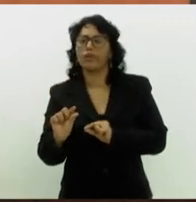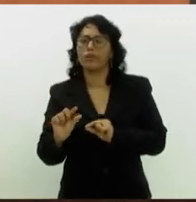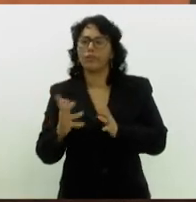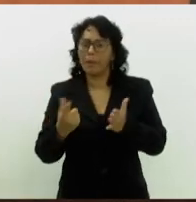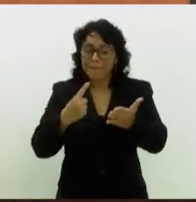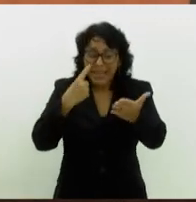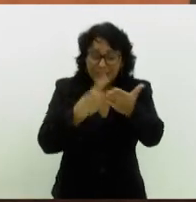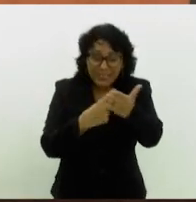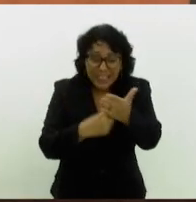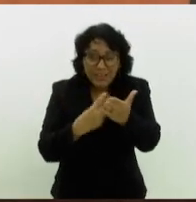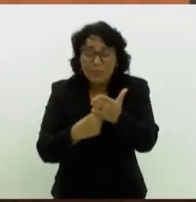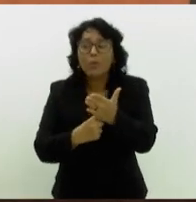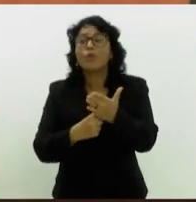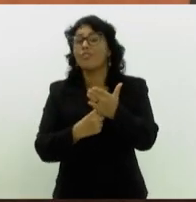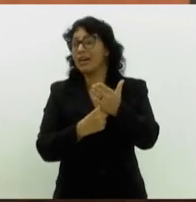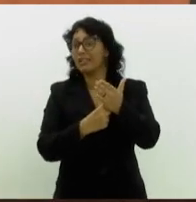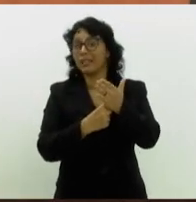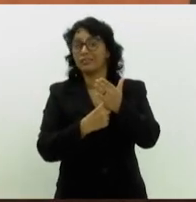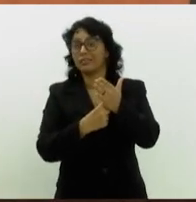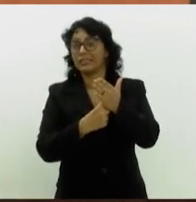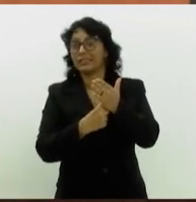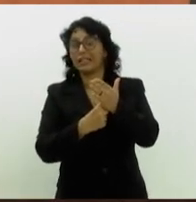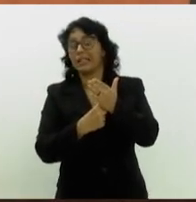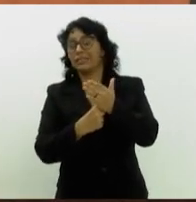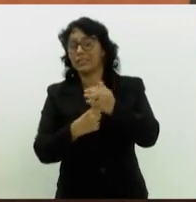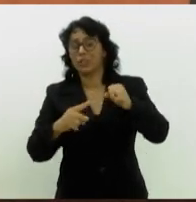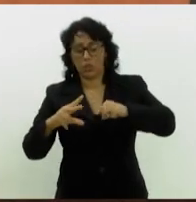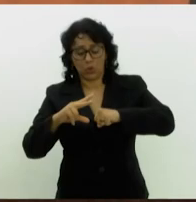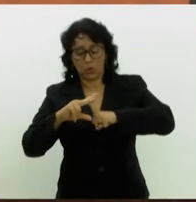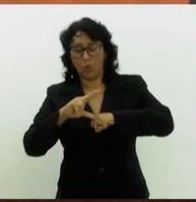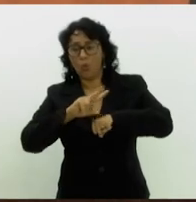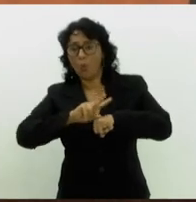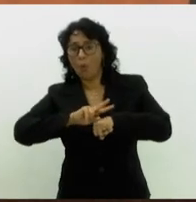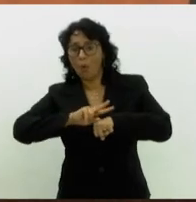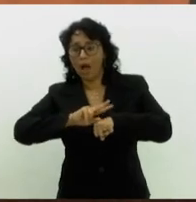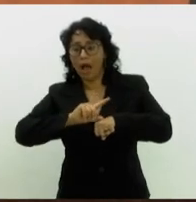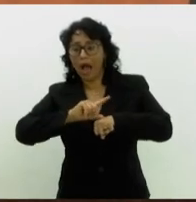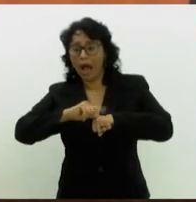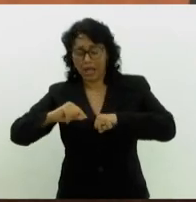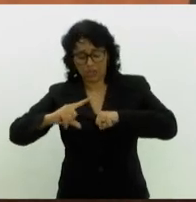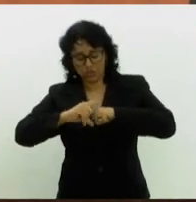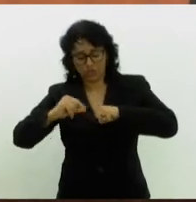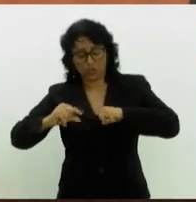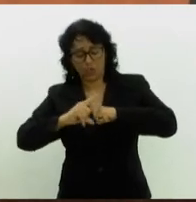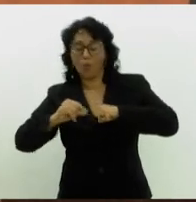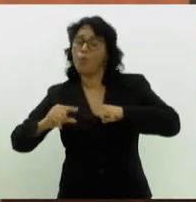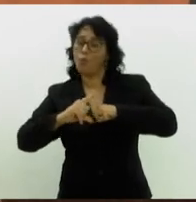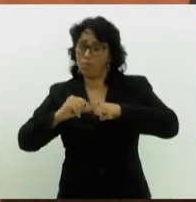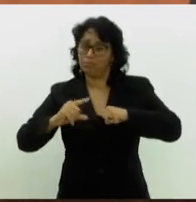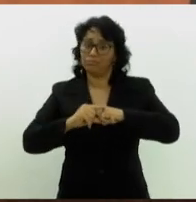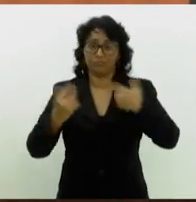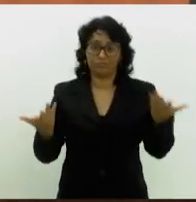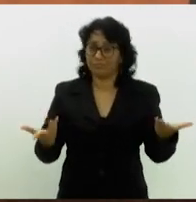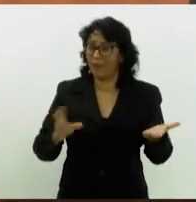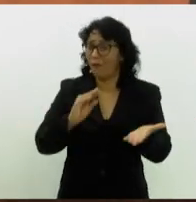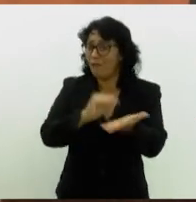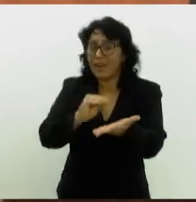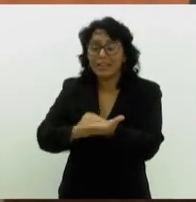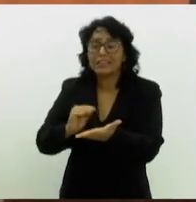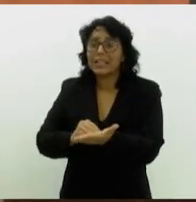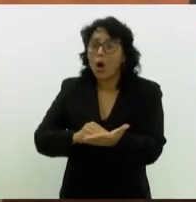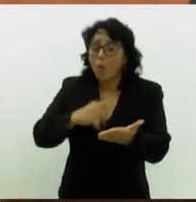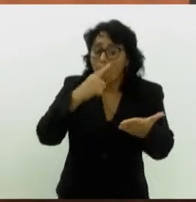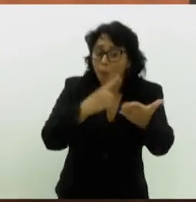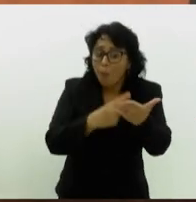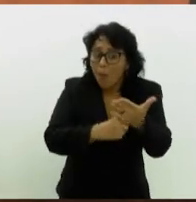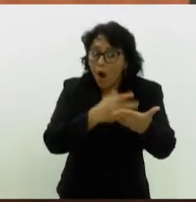artigo primeo da Lei 9436 e esse ano era para ele dar mais 65% daquele acordo das